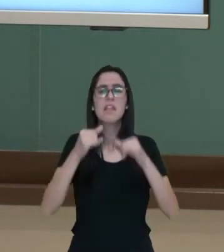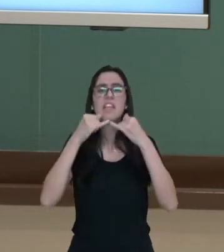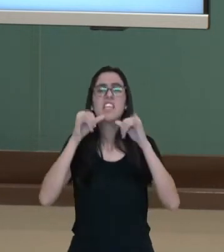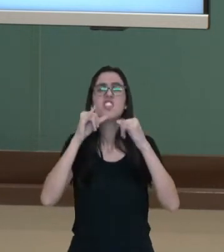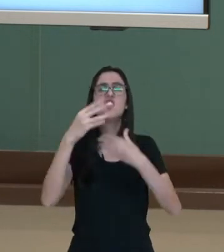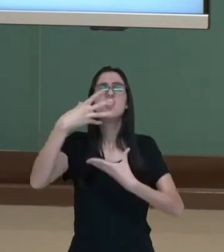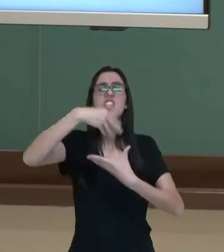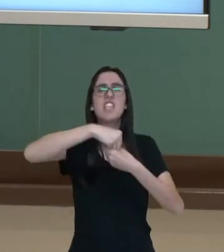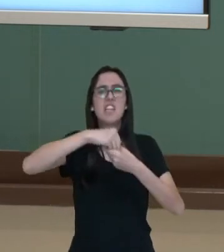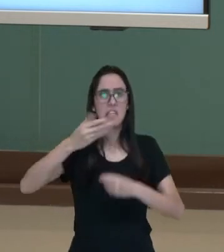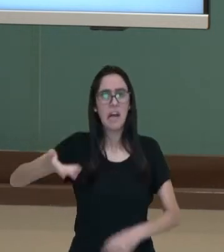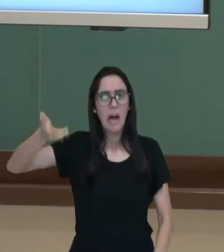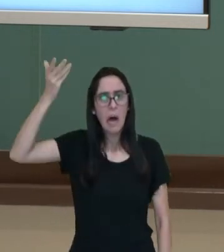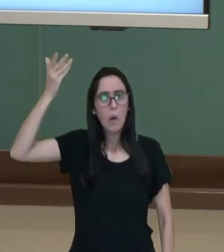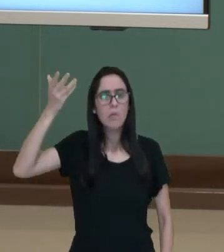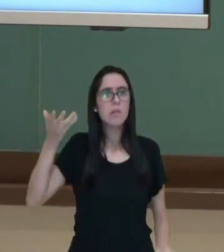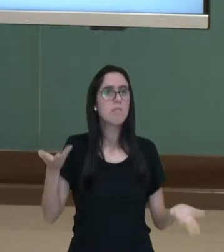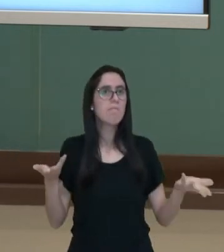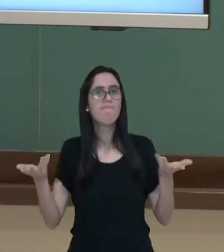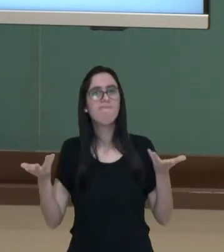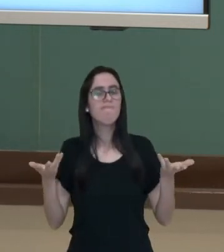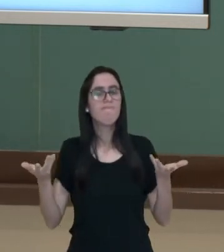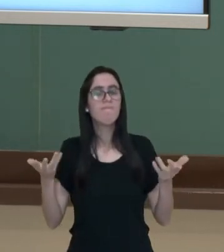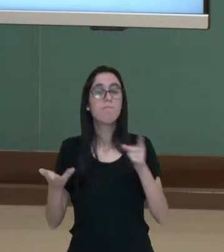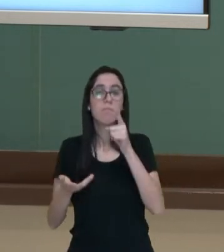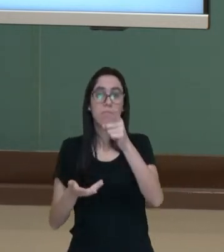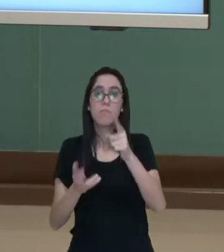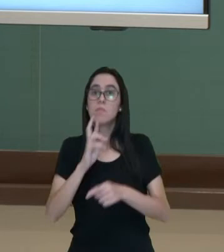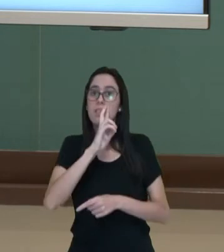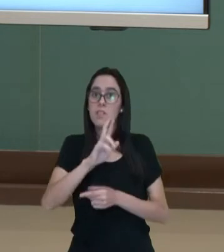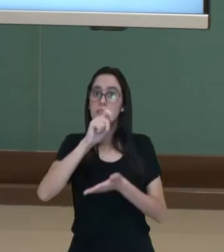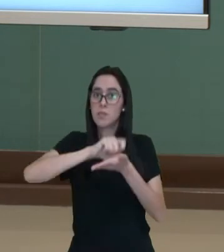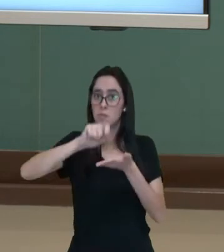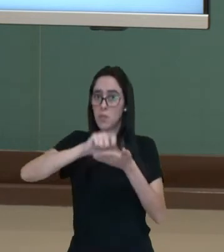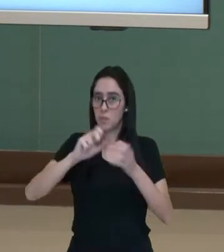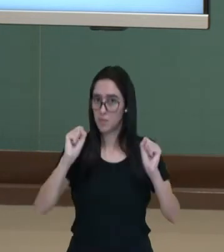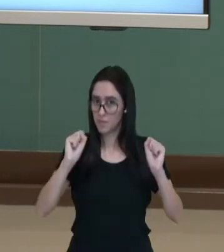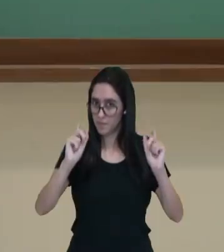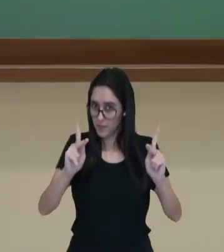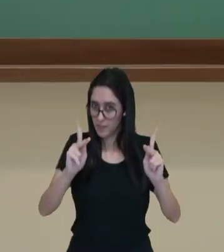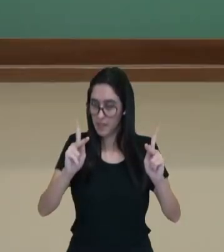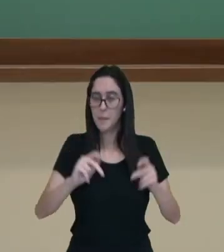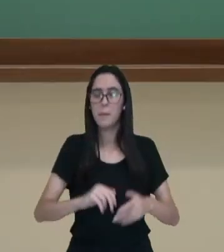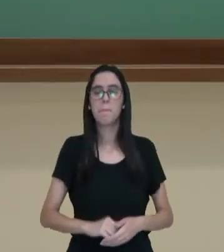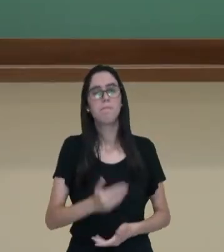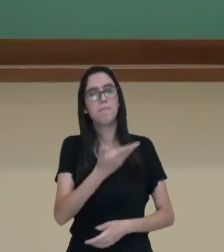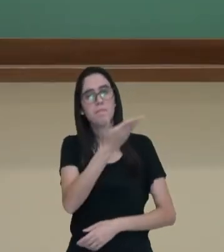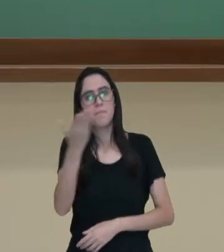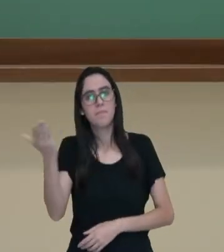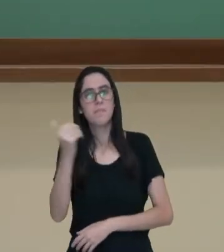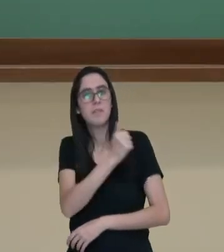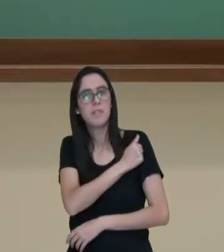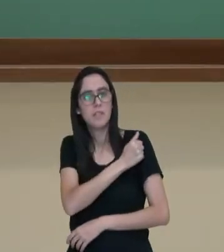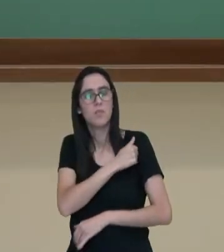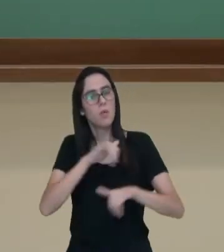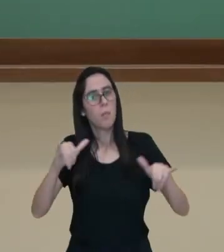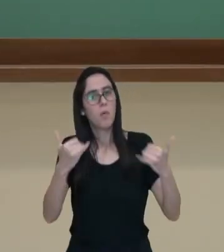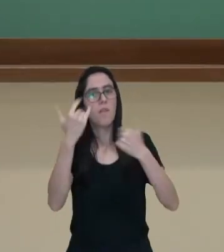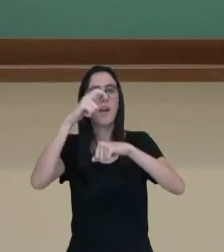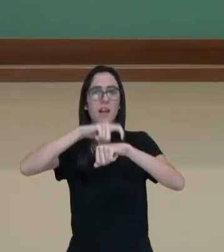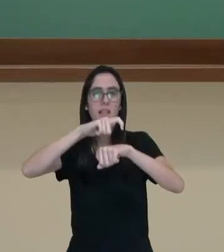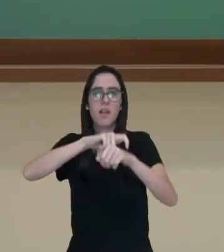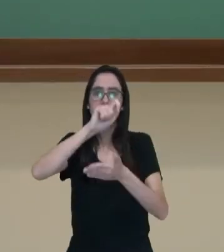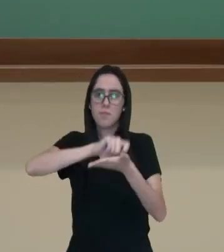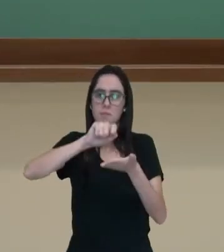é elevada? Pessoal, responda essas questões em um parágrafo. Querido estudante, você terá um tempo para